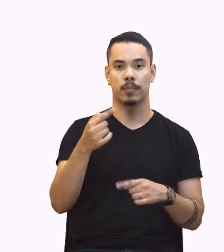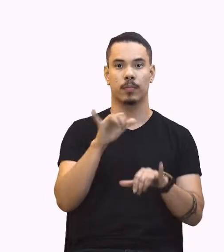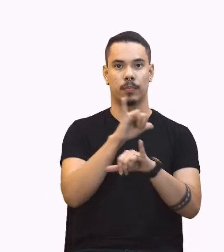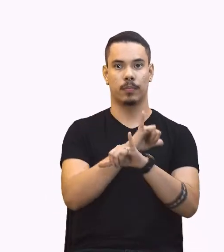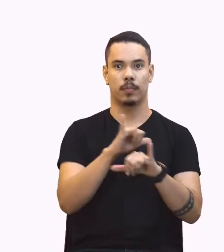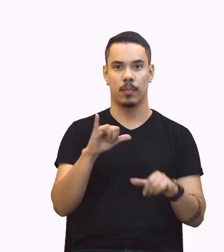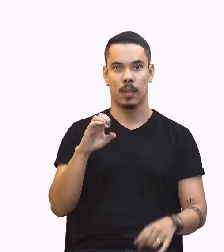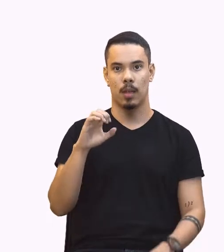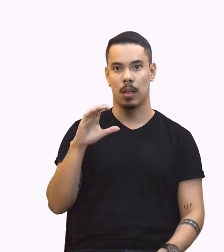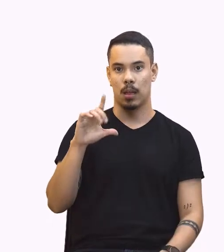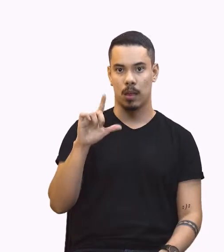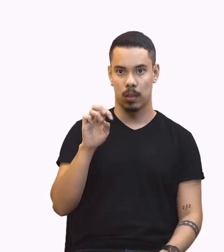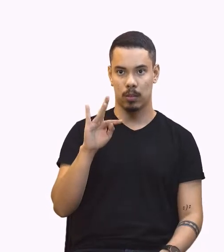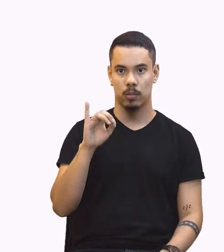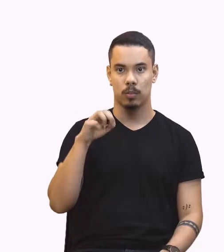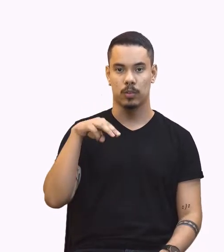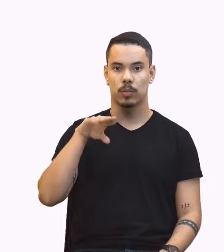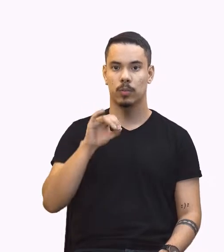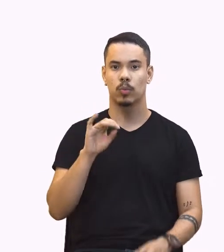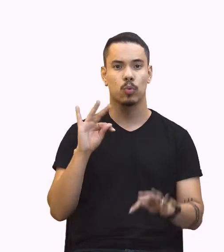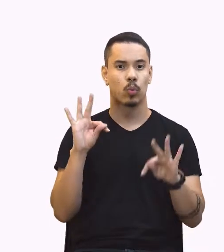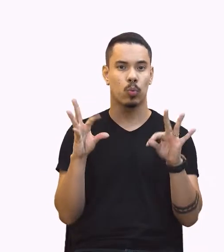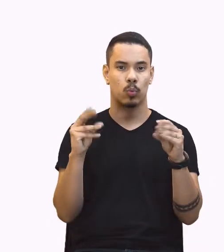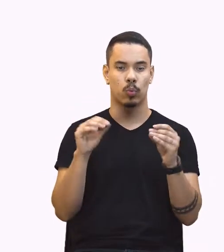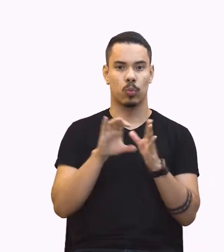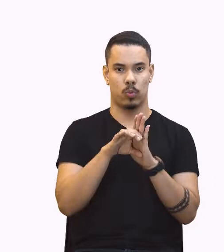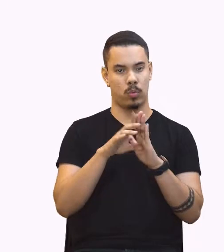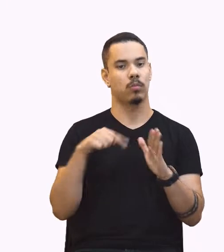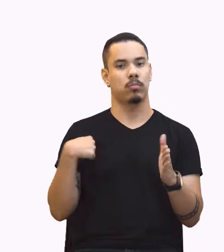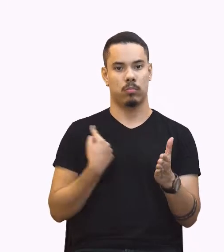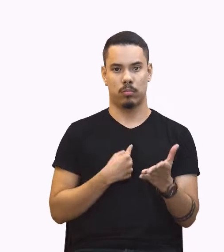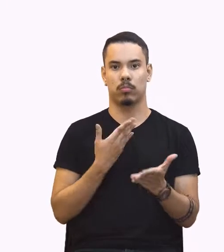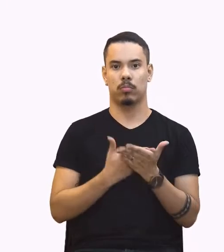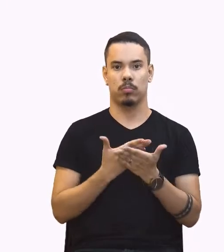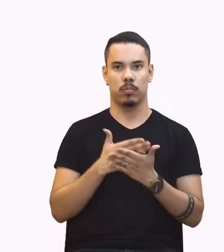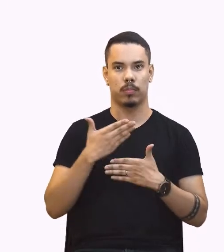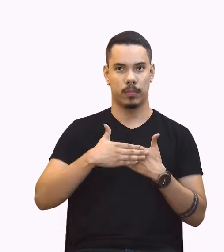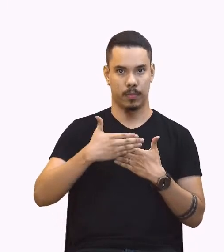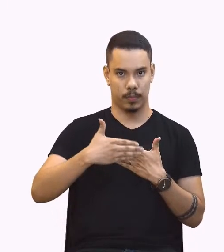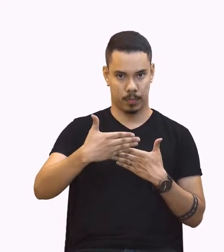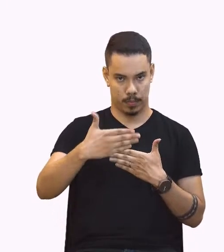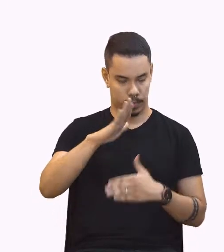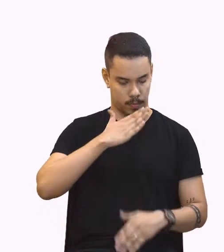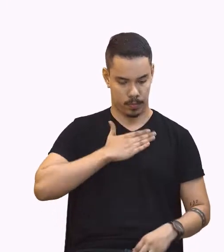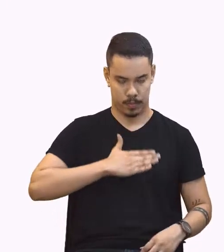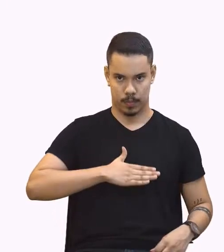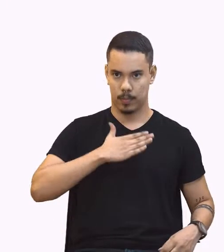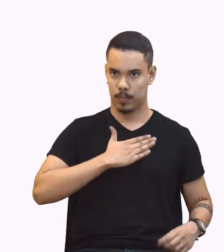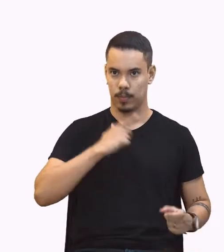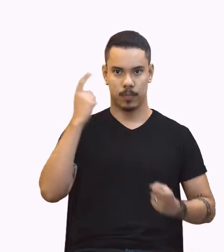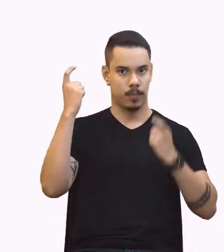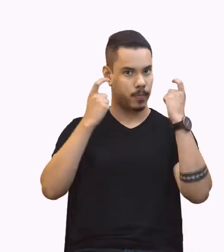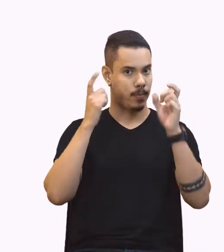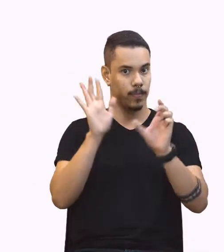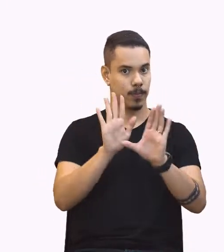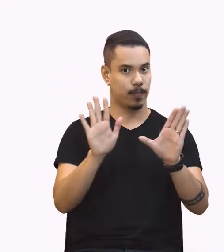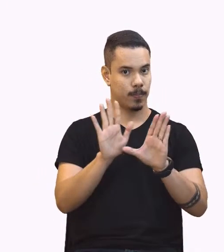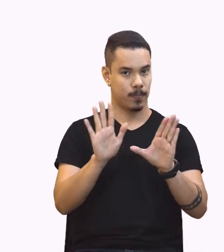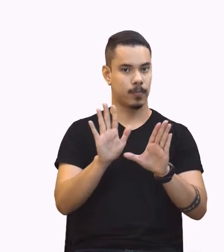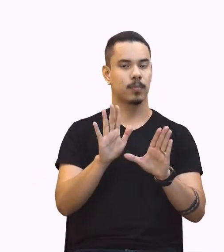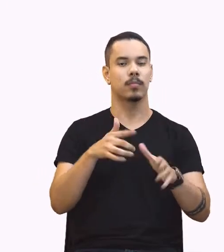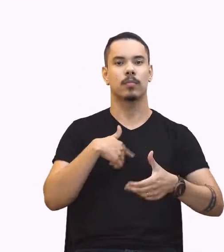do ecletismo. Todos esses conceitos nós ainda vamos ver mais para frente, pessoal, não se preocupem.